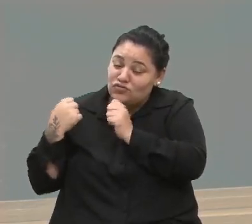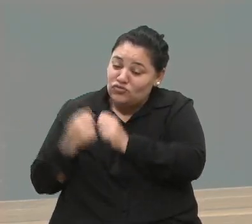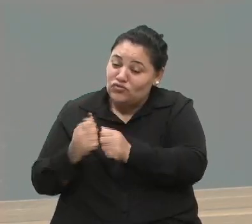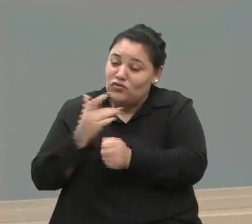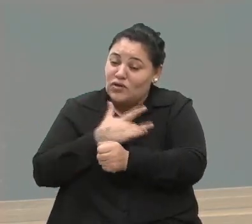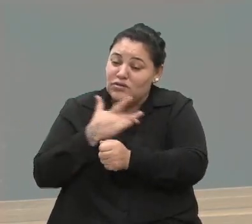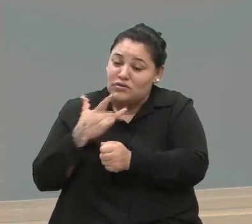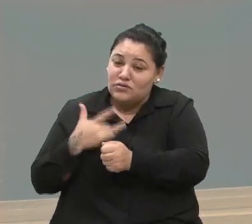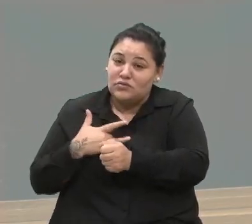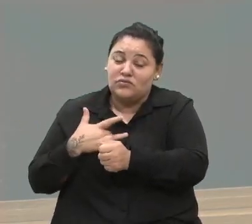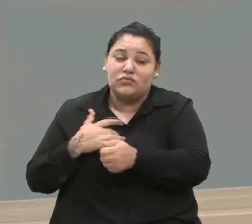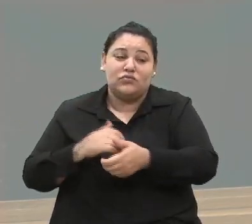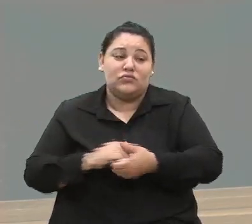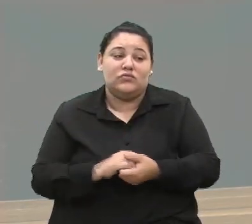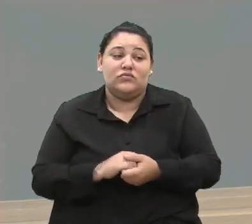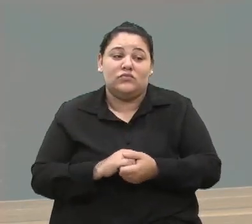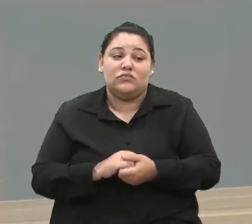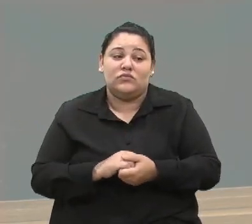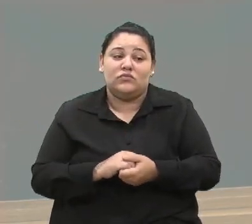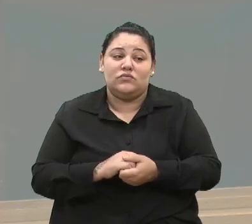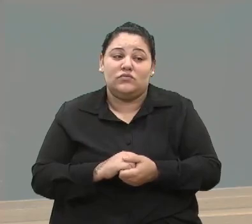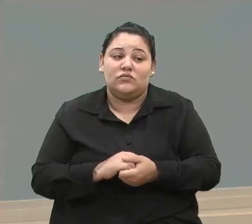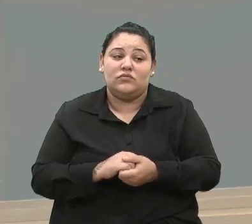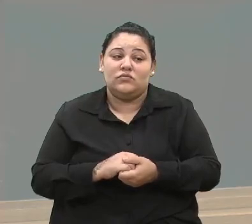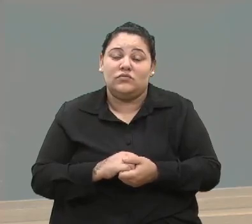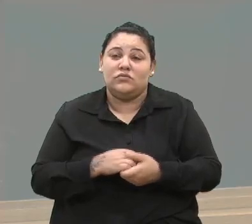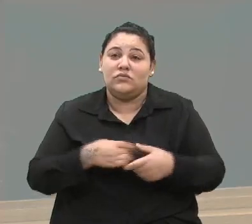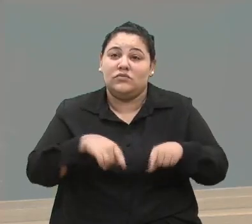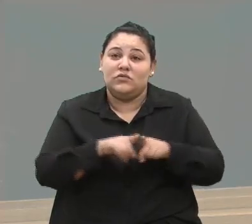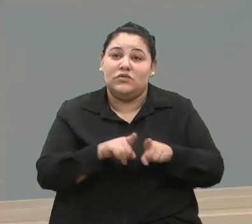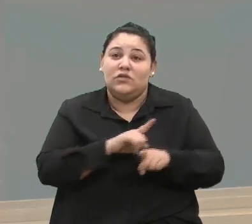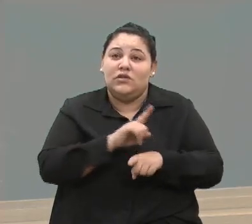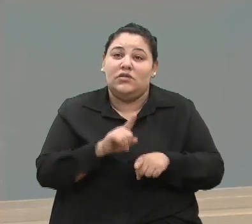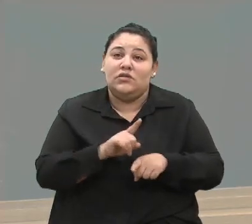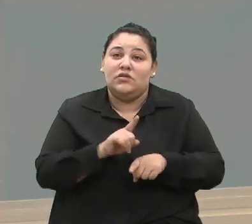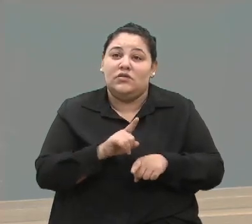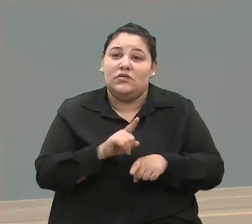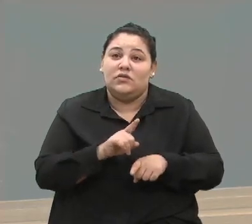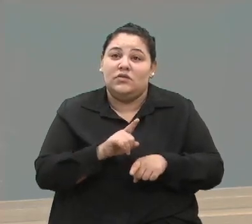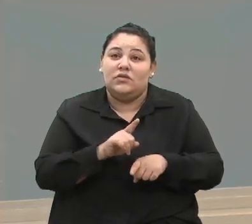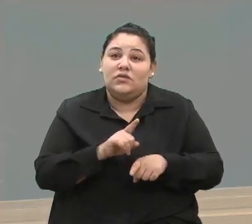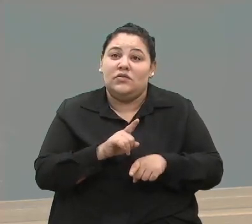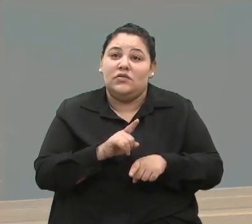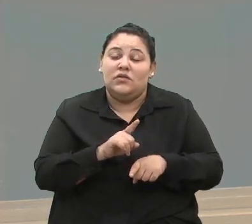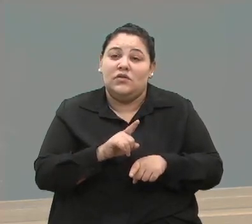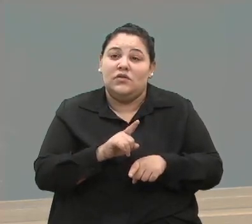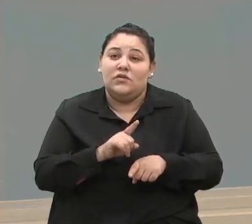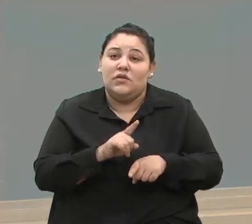em todos os níveis, né? Não só nesse caso que está se discutindo agora,